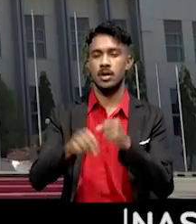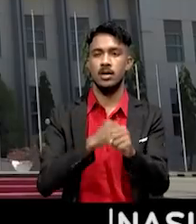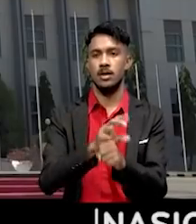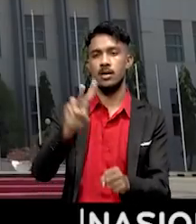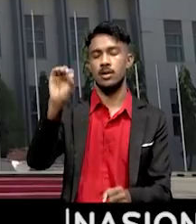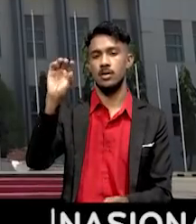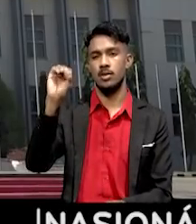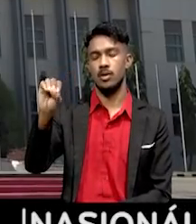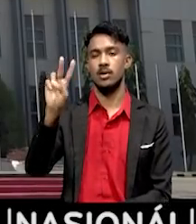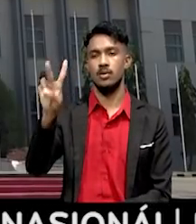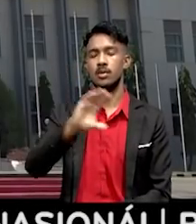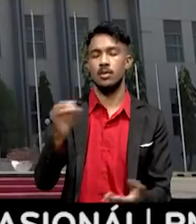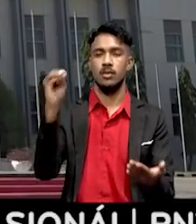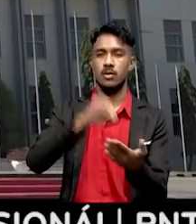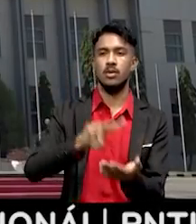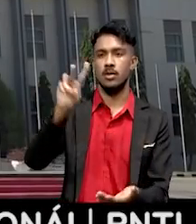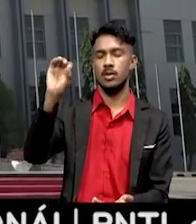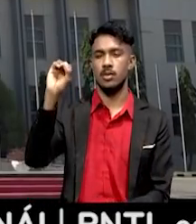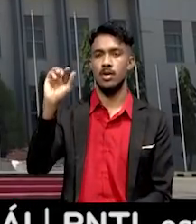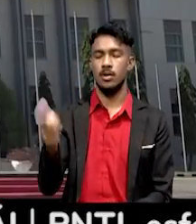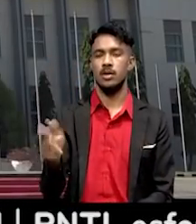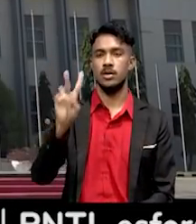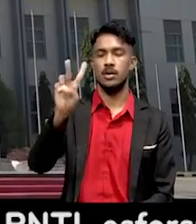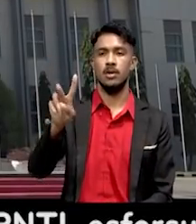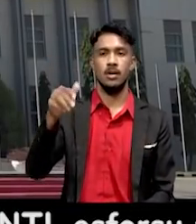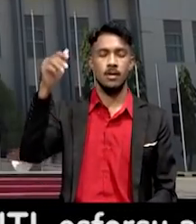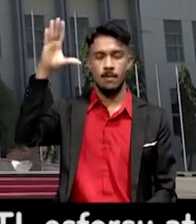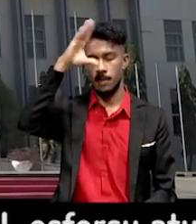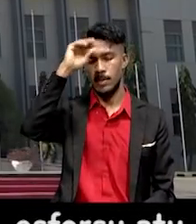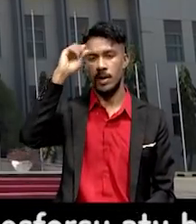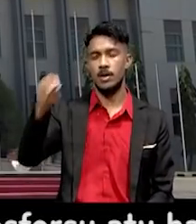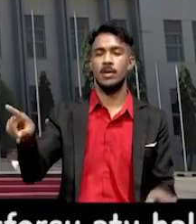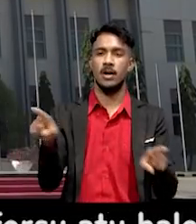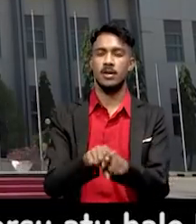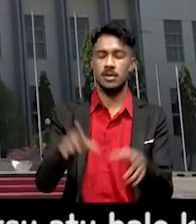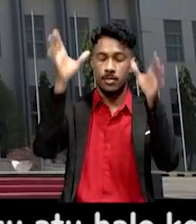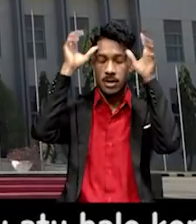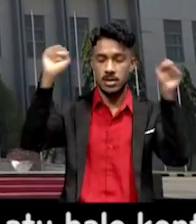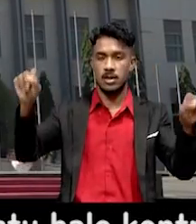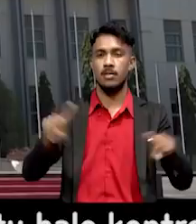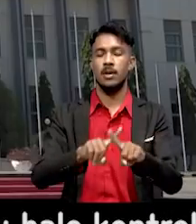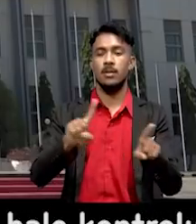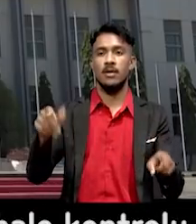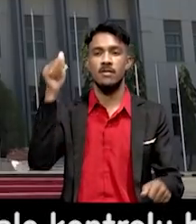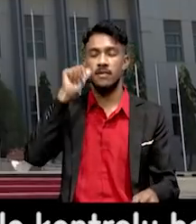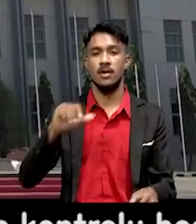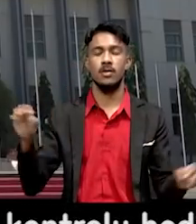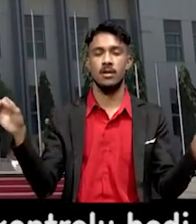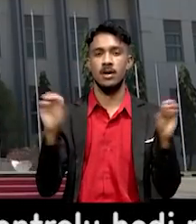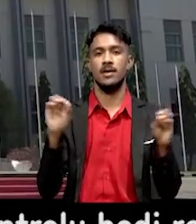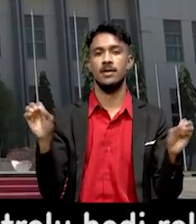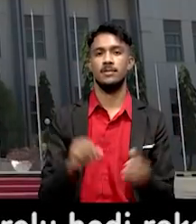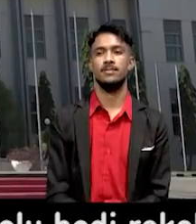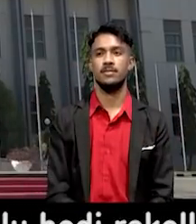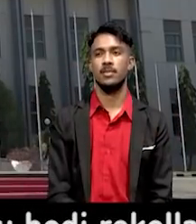rihung rua rua nulu resing rua ne, mane deit maka sumi kargu Presidente Republika mai be feto la iha. Tama